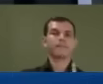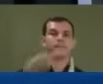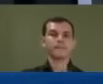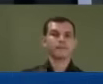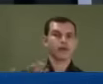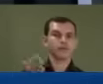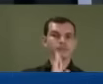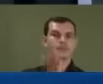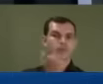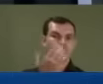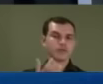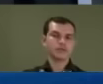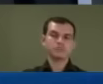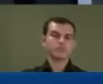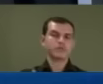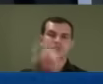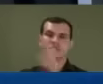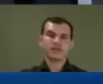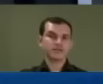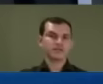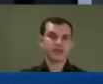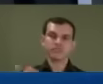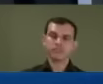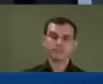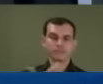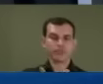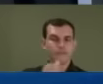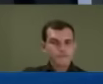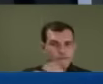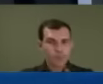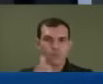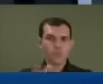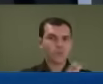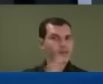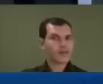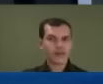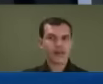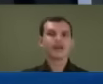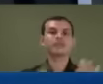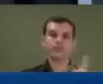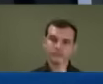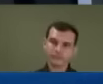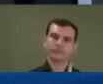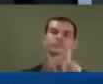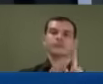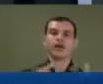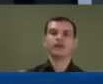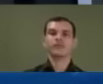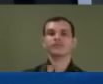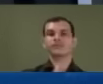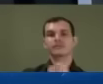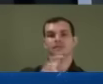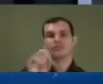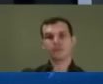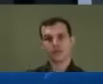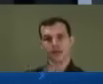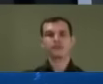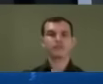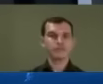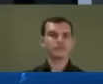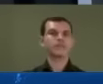6 anos não tinha nenhum tipo de reajuste, houve um reajuste de R$ 450,00 para R$ 650,00. Foi aprovado em